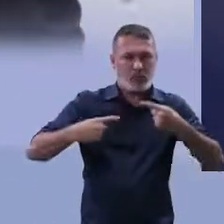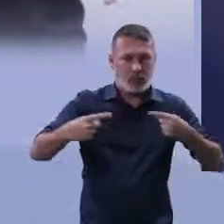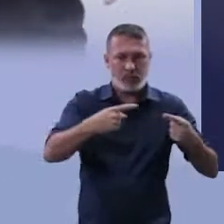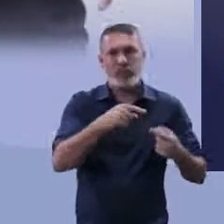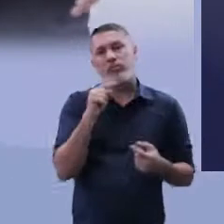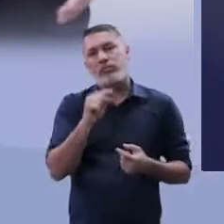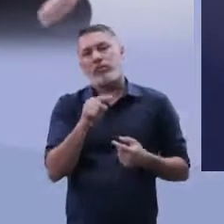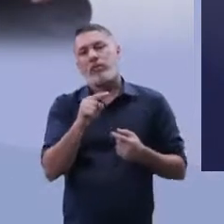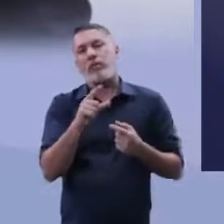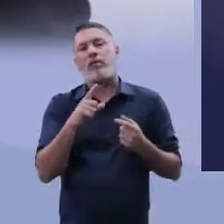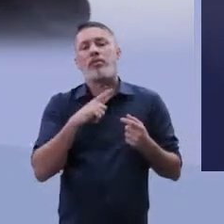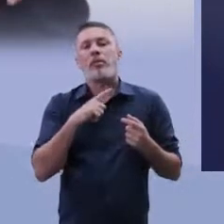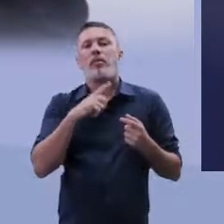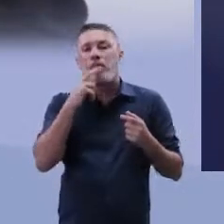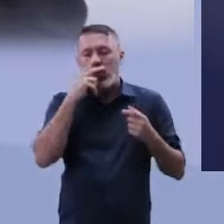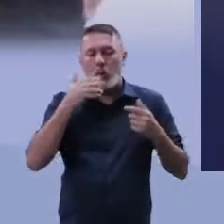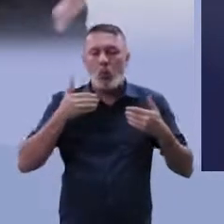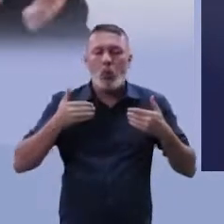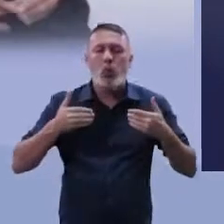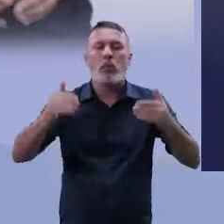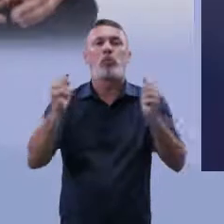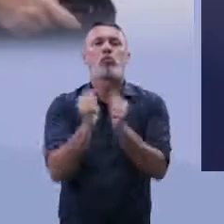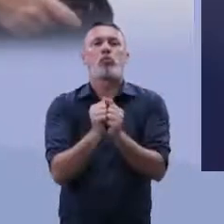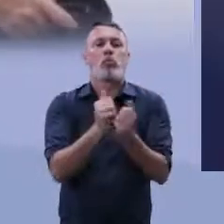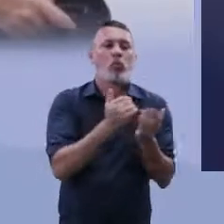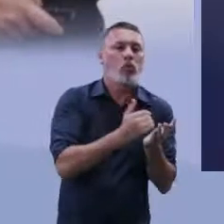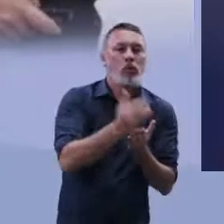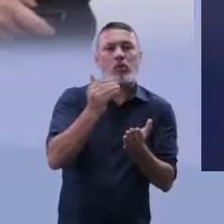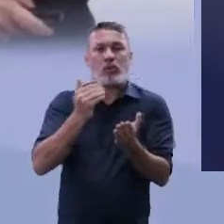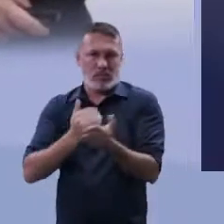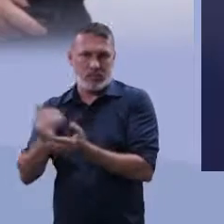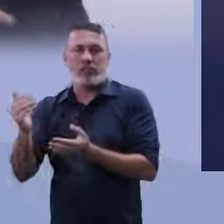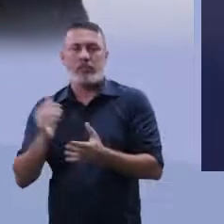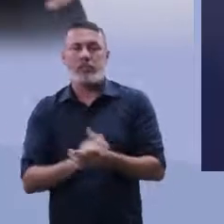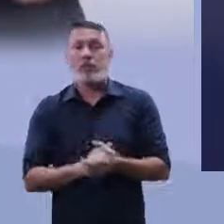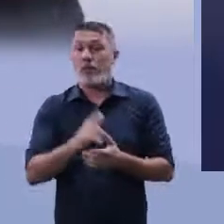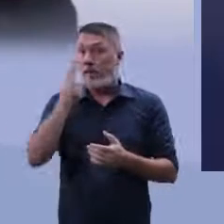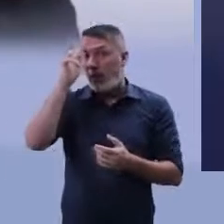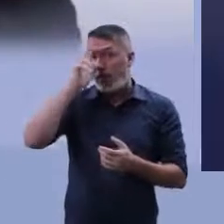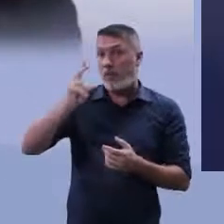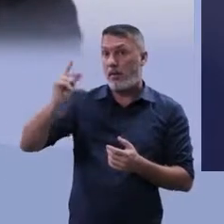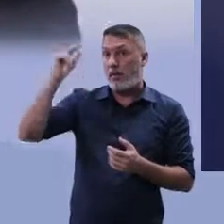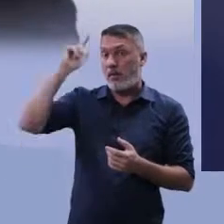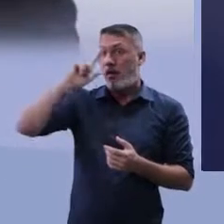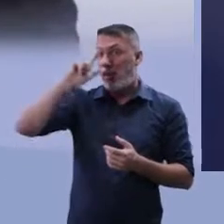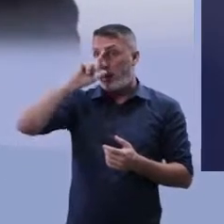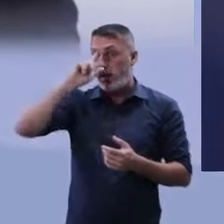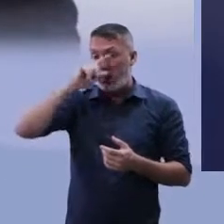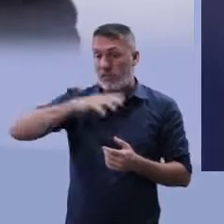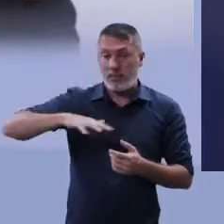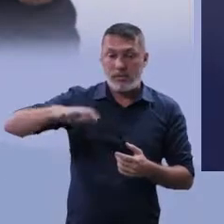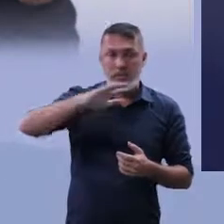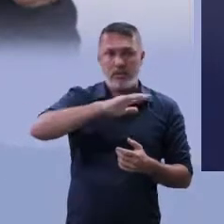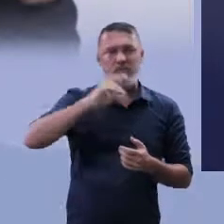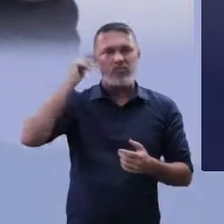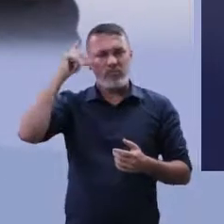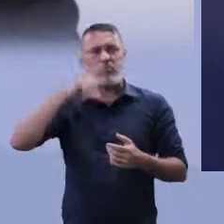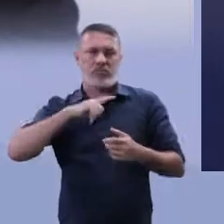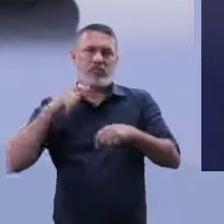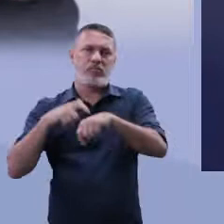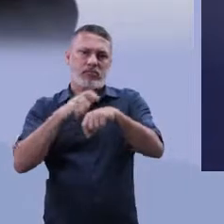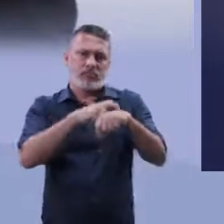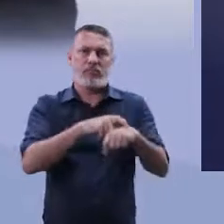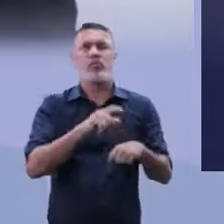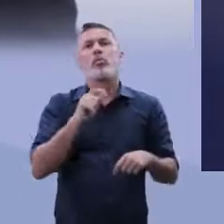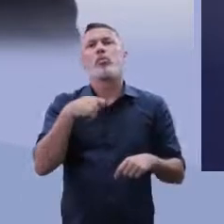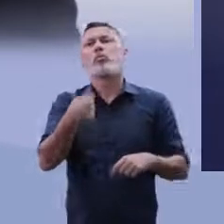filosofia política elas nascem juntas, né? Então, vamos lembrar que na Grécia Antiga você tinha cidades-estados,